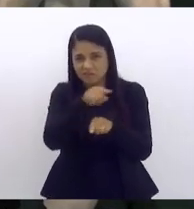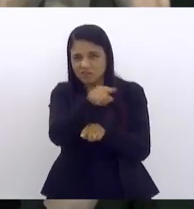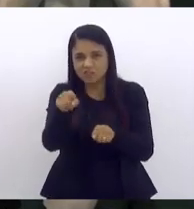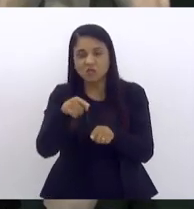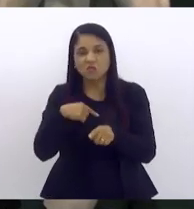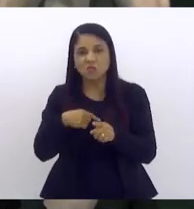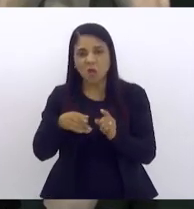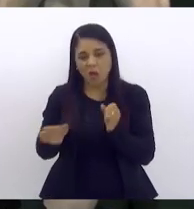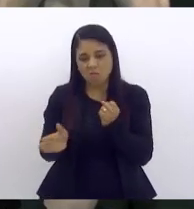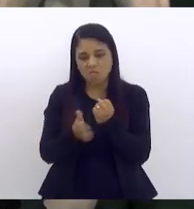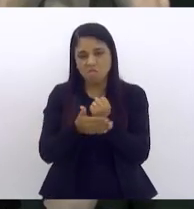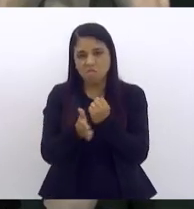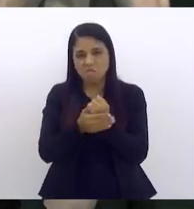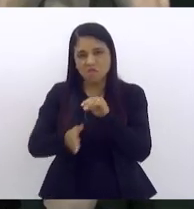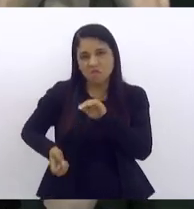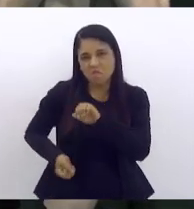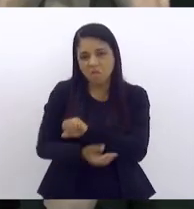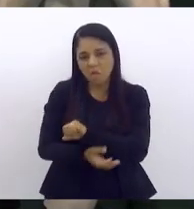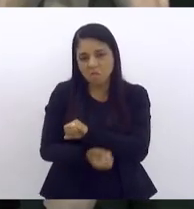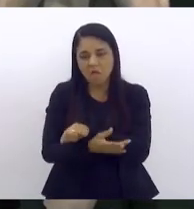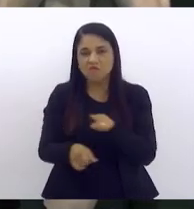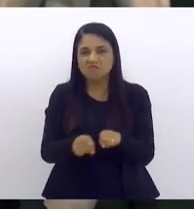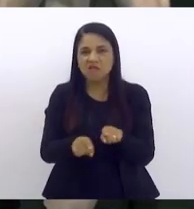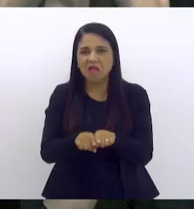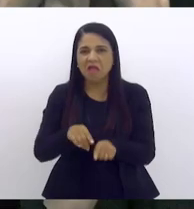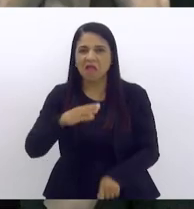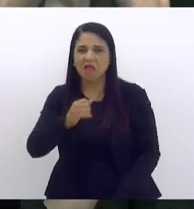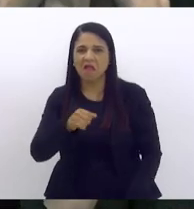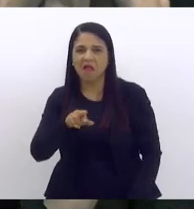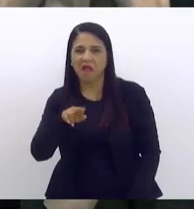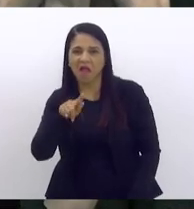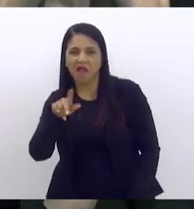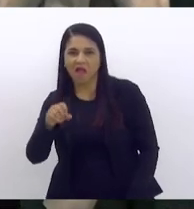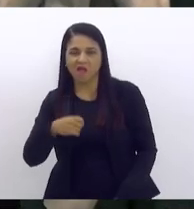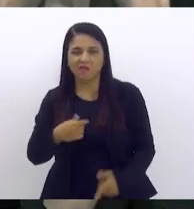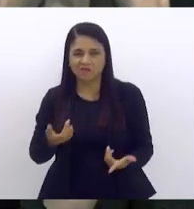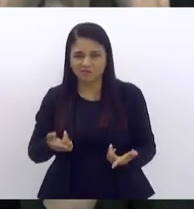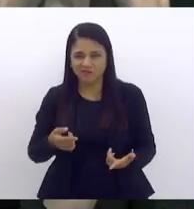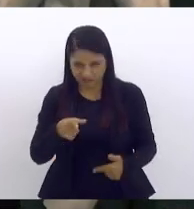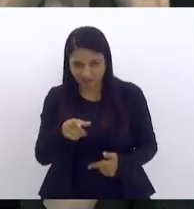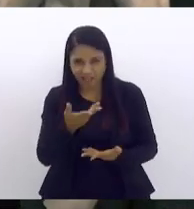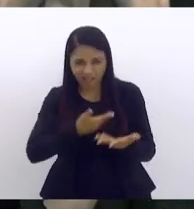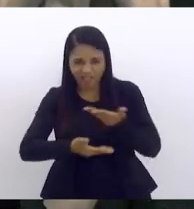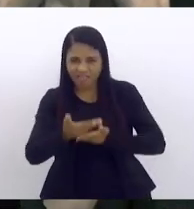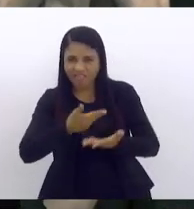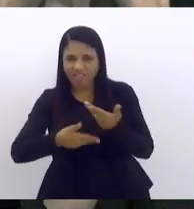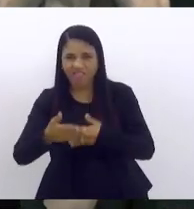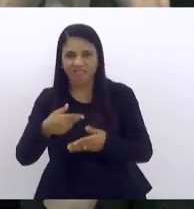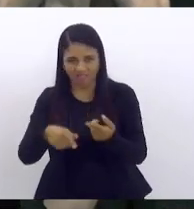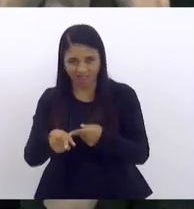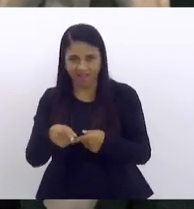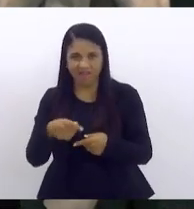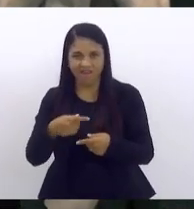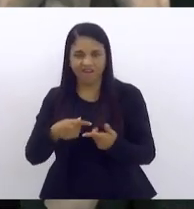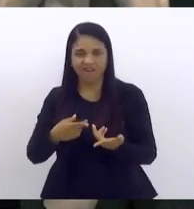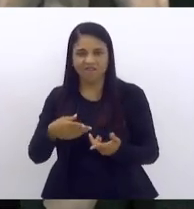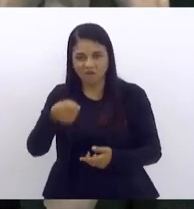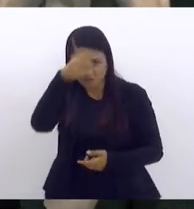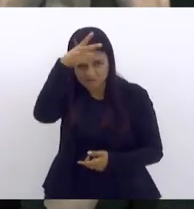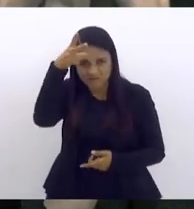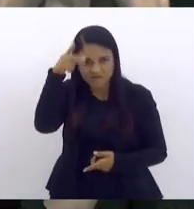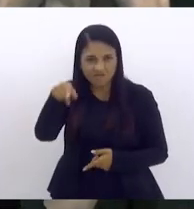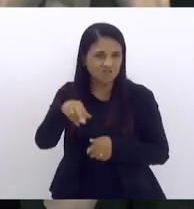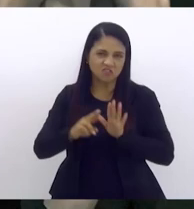mundo tem um carguinho, todo mundo tem alguma coisinha. E, por isso, vocês não representam